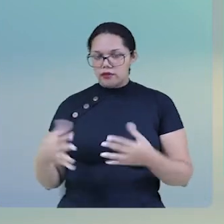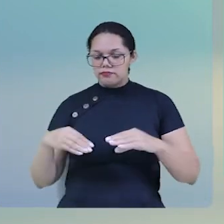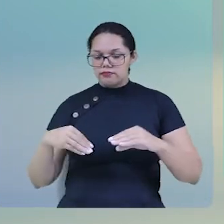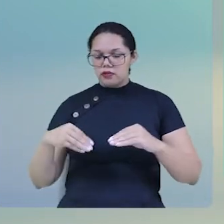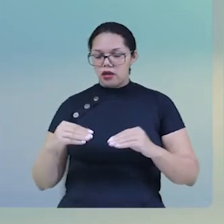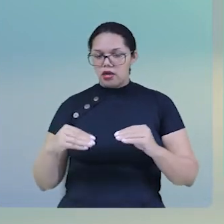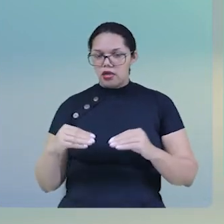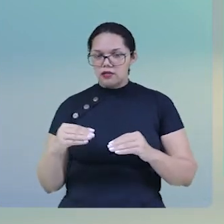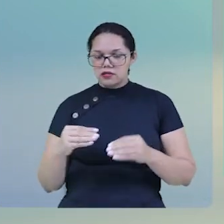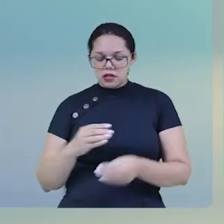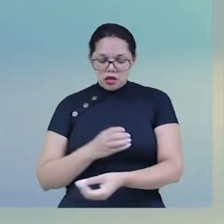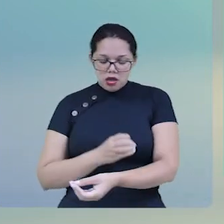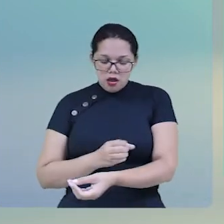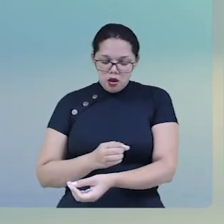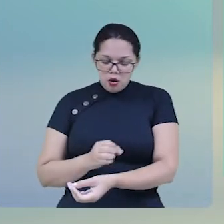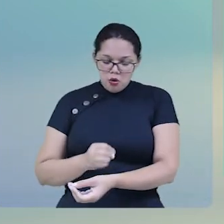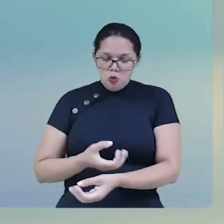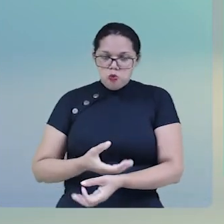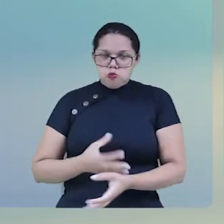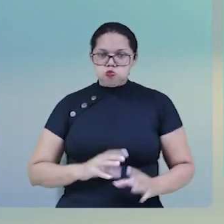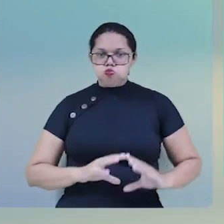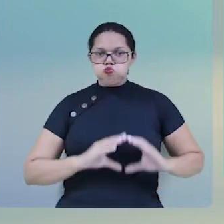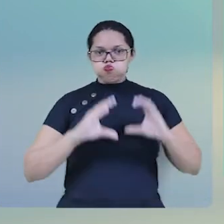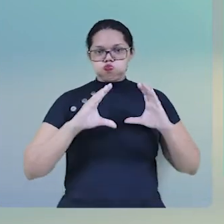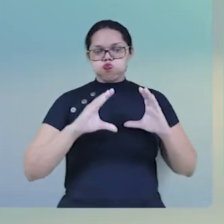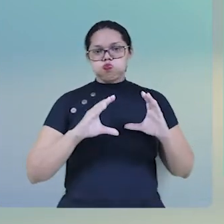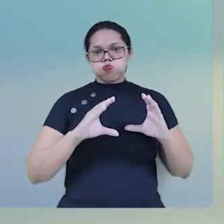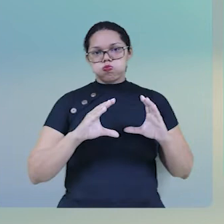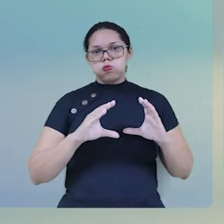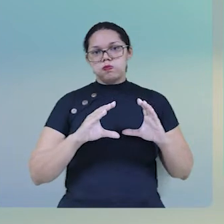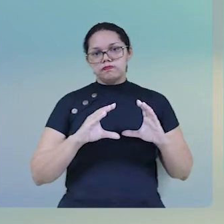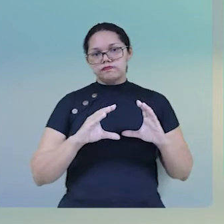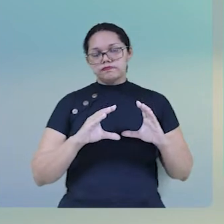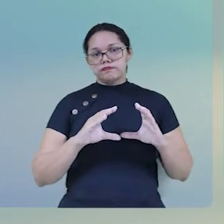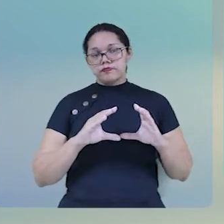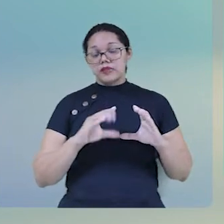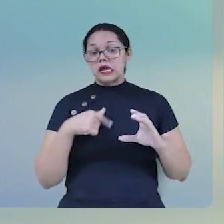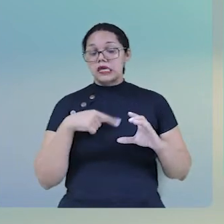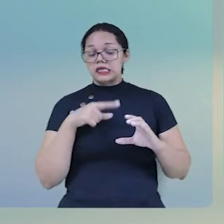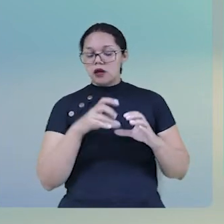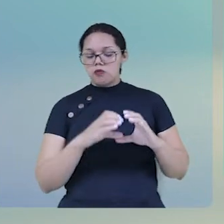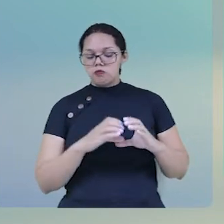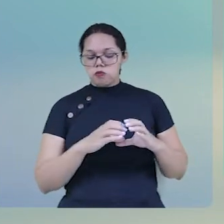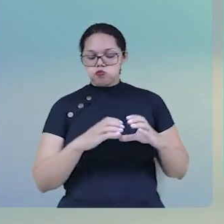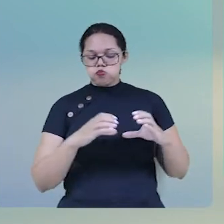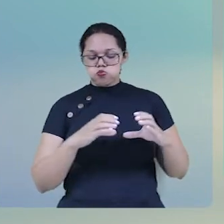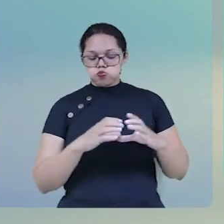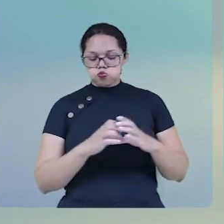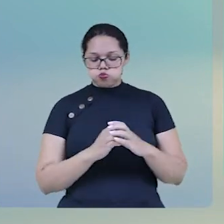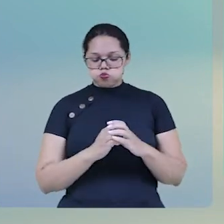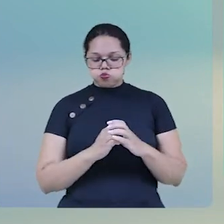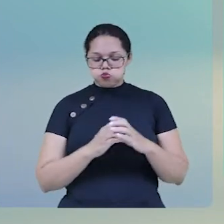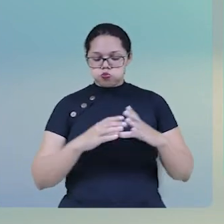dos vasos, ou seja, a diástole, a pressão ali está a 80. Então,